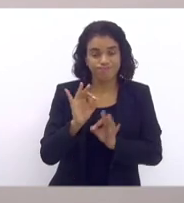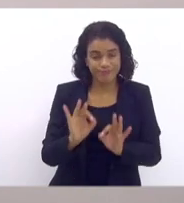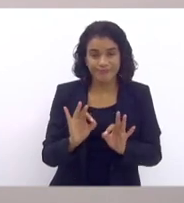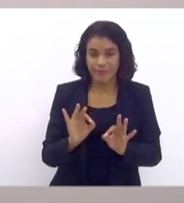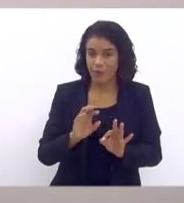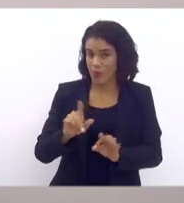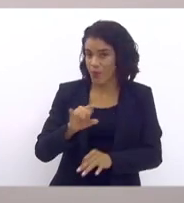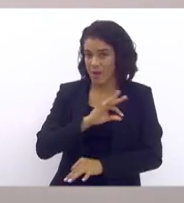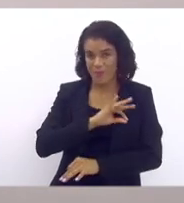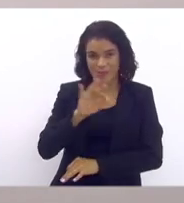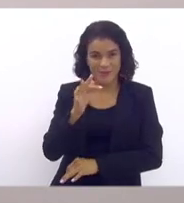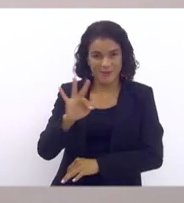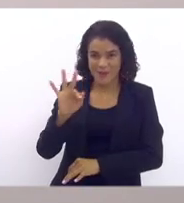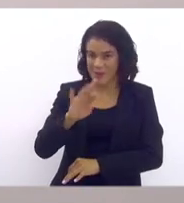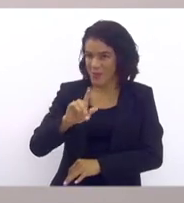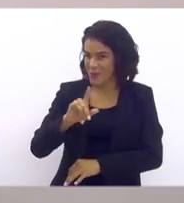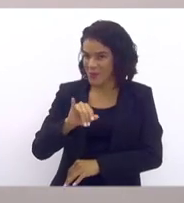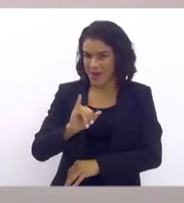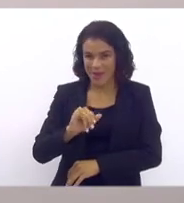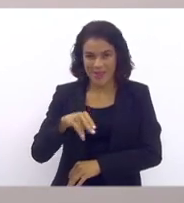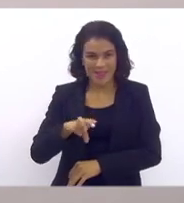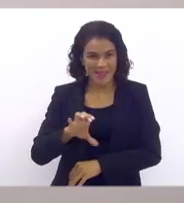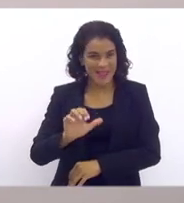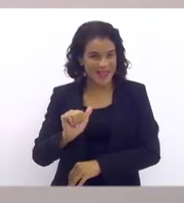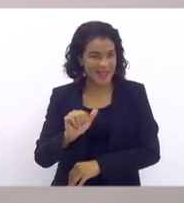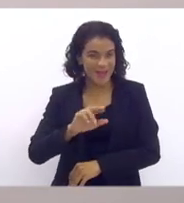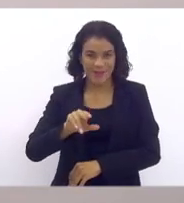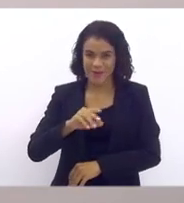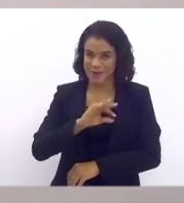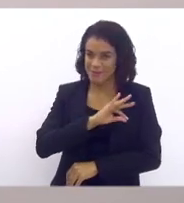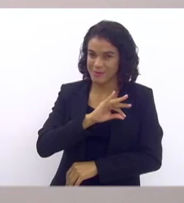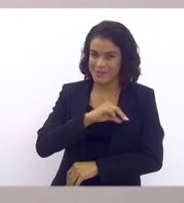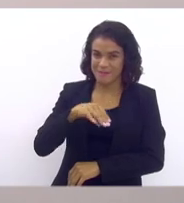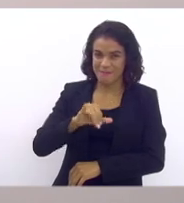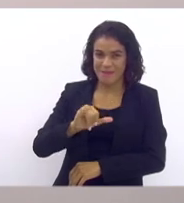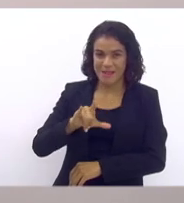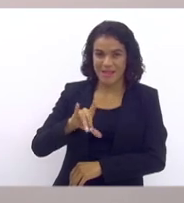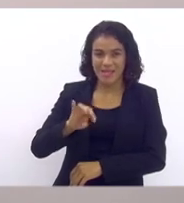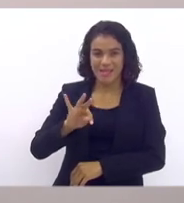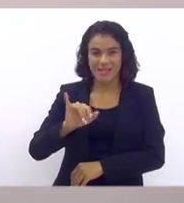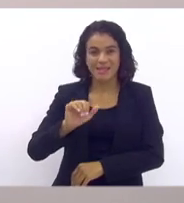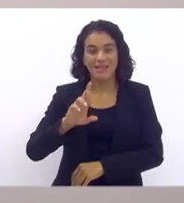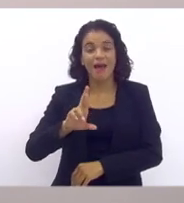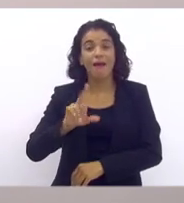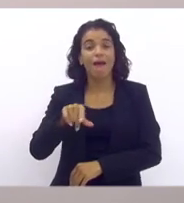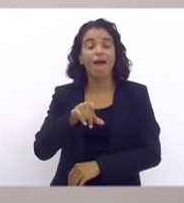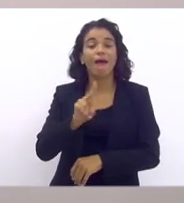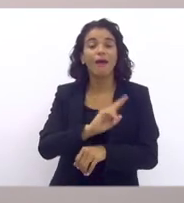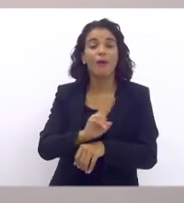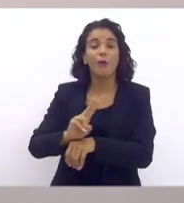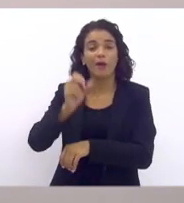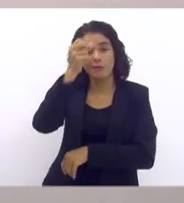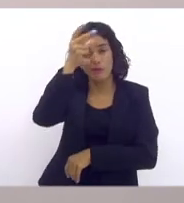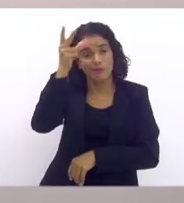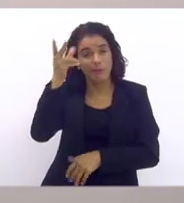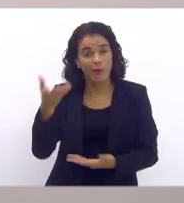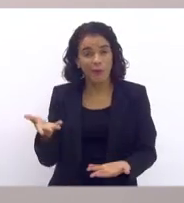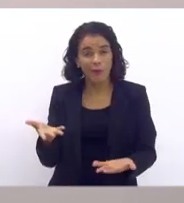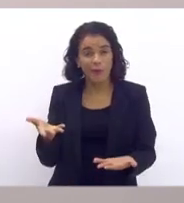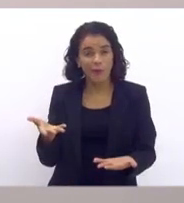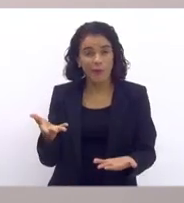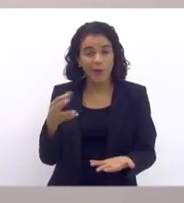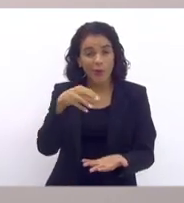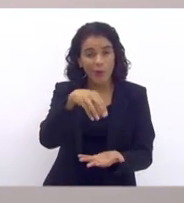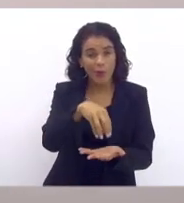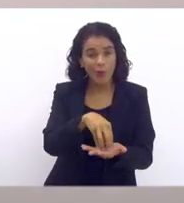era a polícia federal não era o Inea não era a polícia militar era a guarda municipal do Rio de Janeiro e o núcleo foi